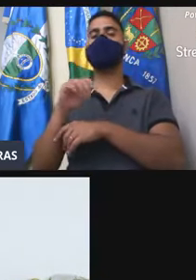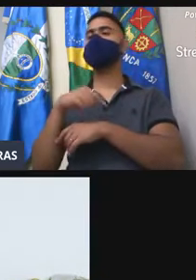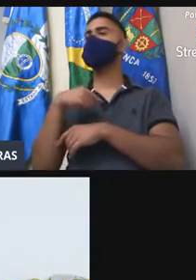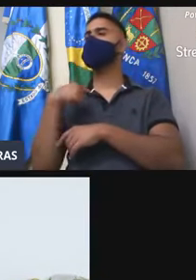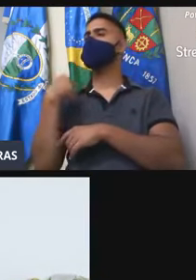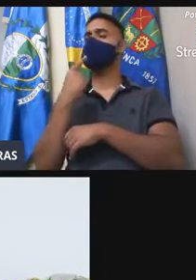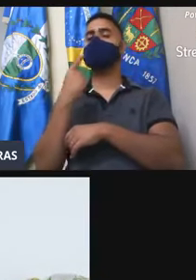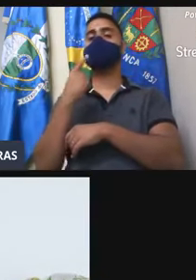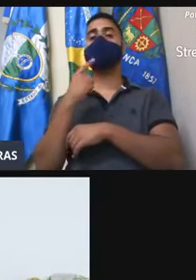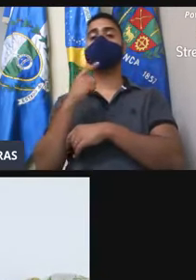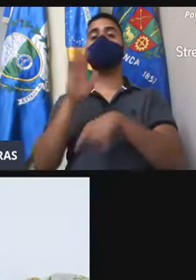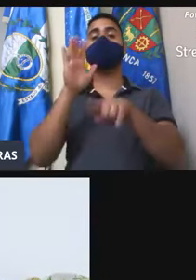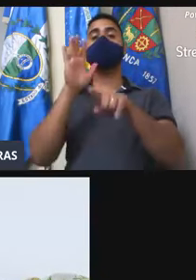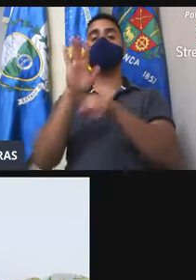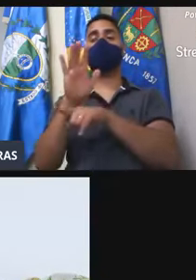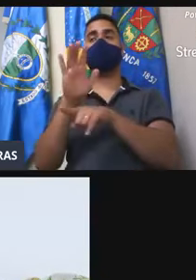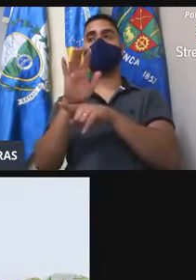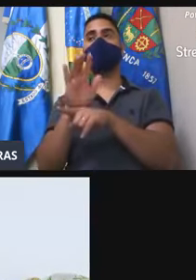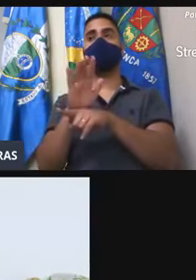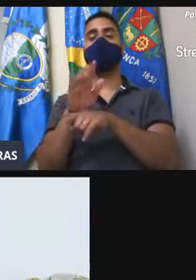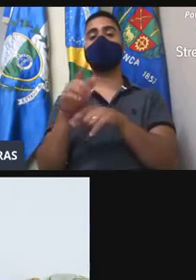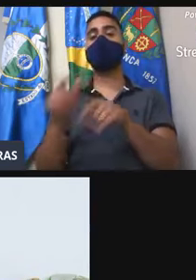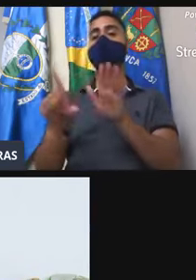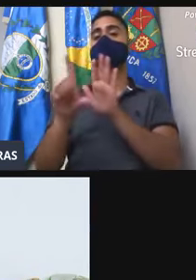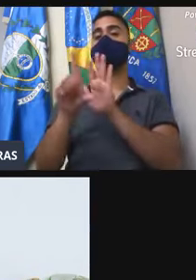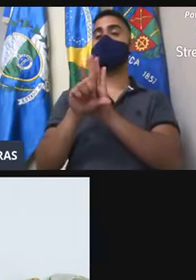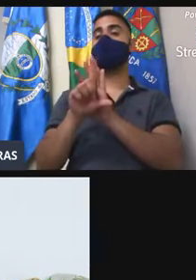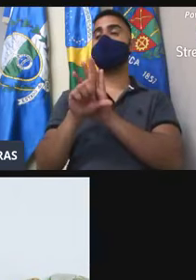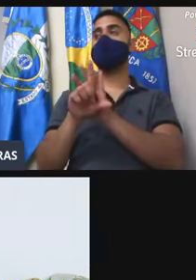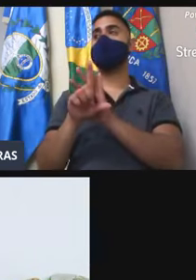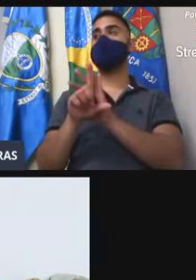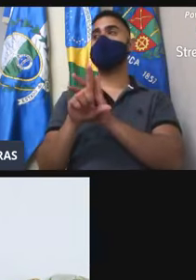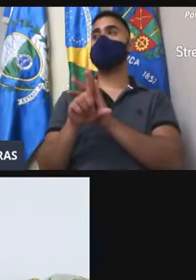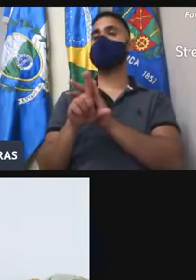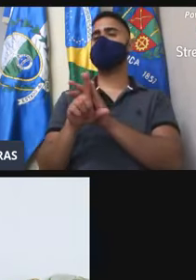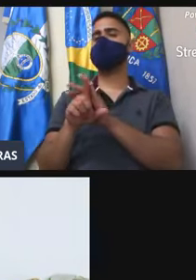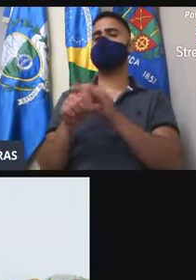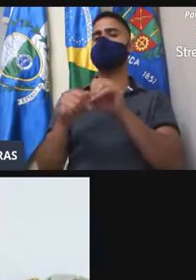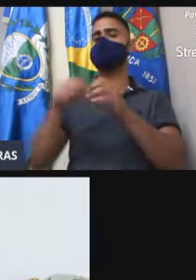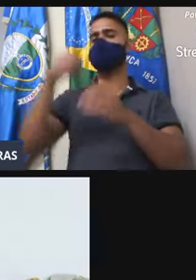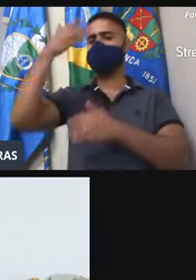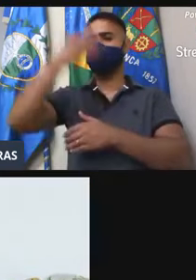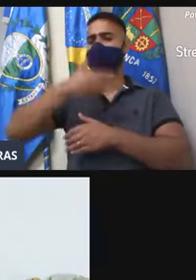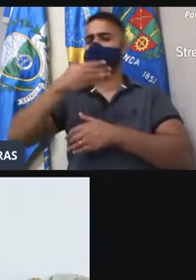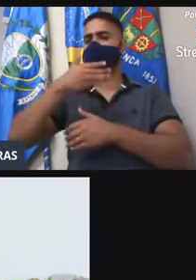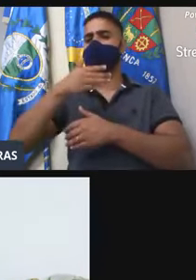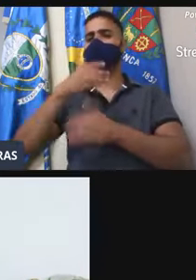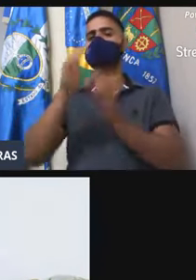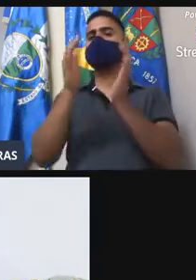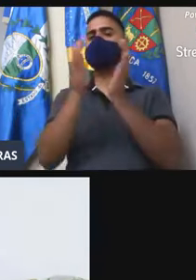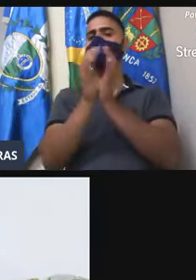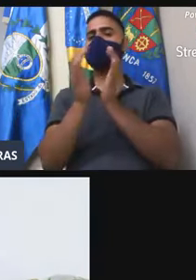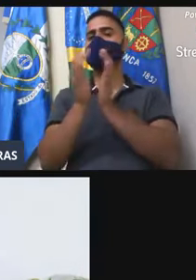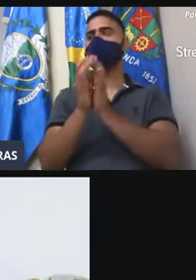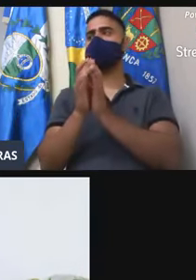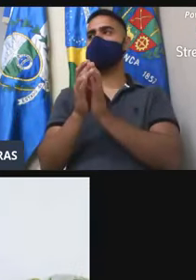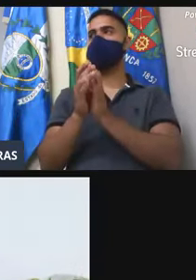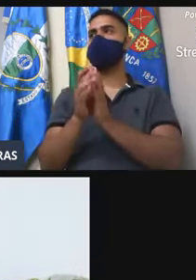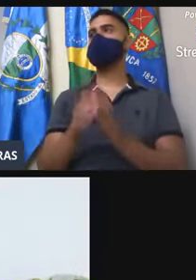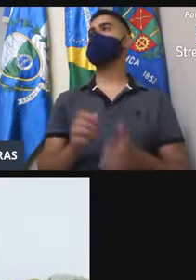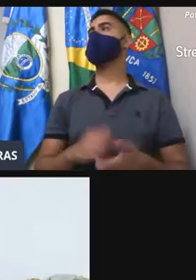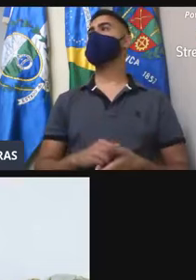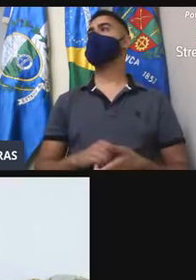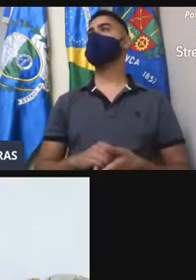todo benefício eventual, por força de lei, por conta de uma avaliação de equipe técnica. Essa é a questão da minha emenda,